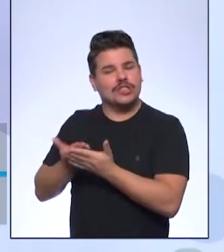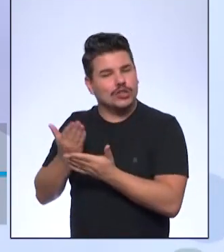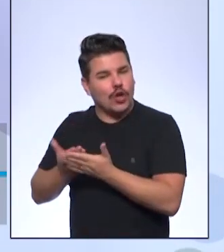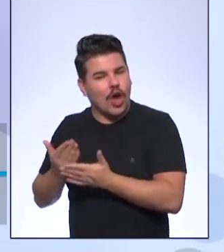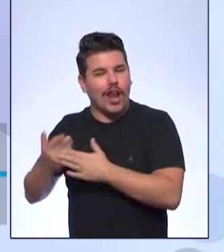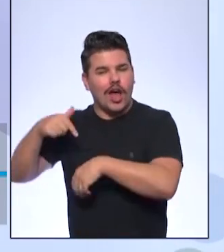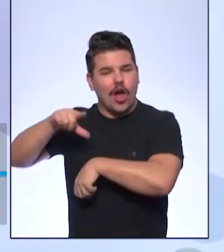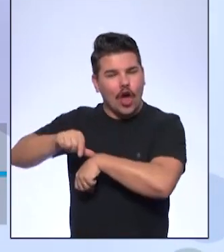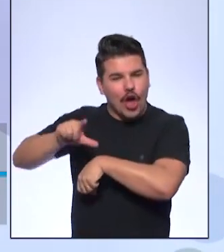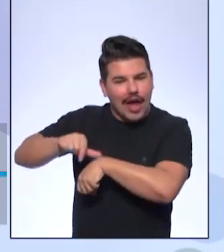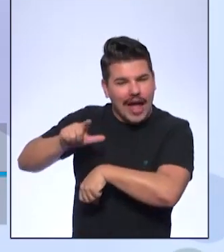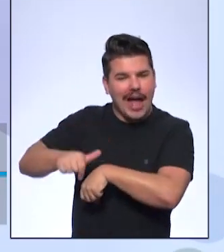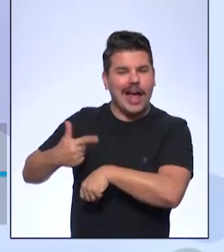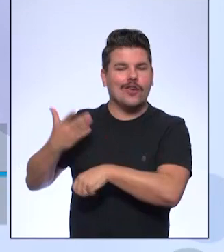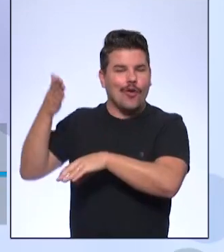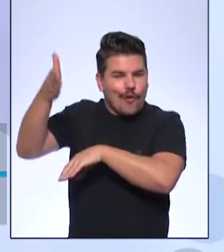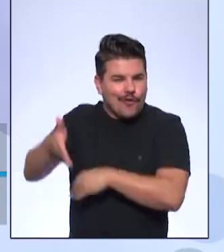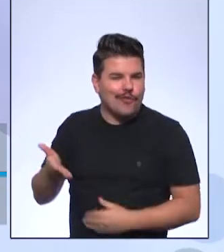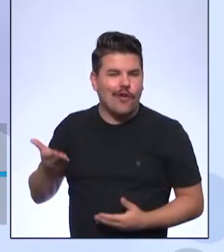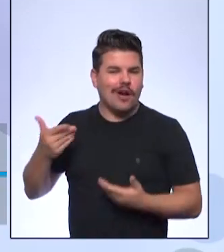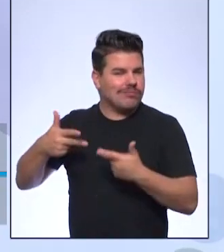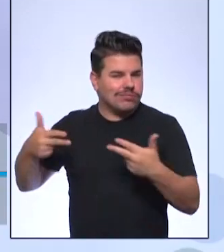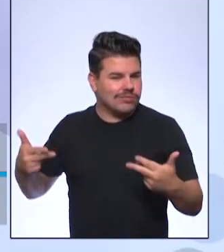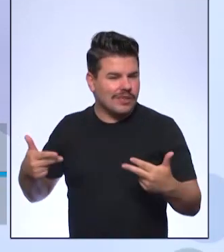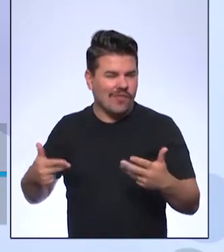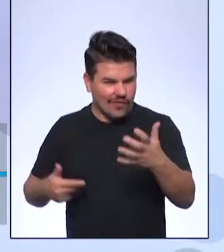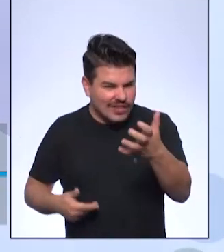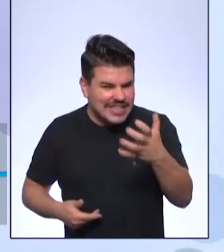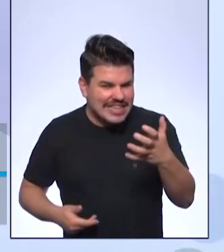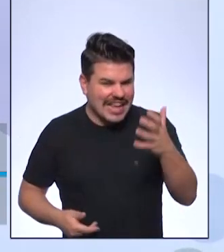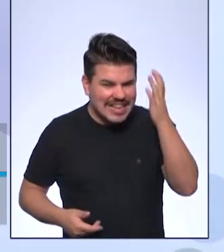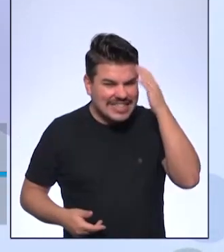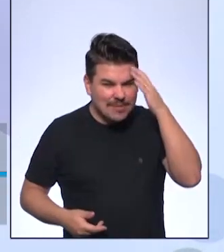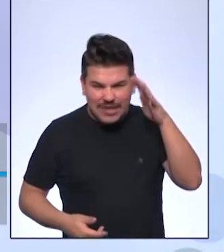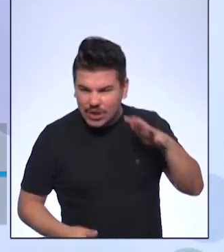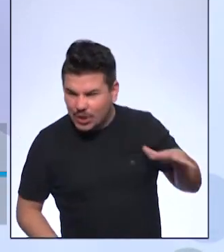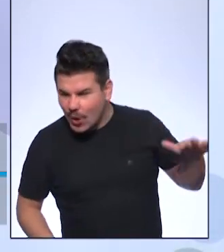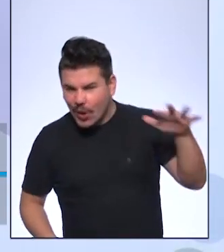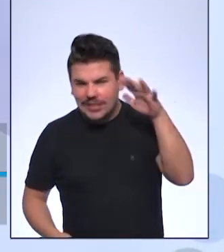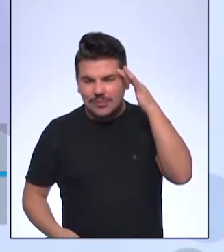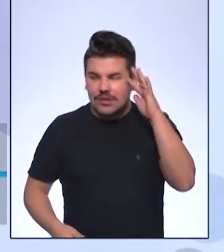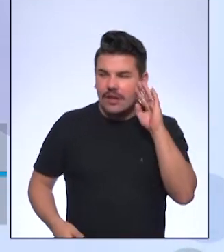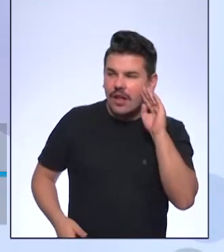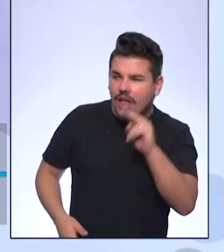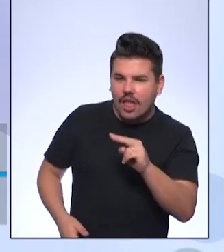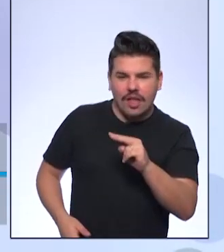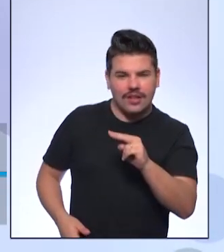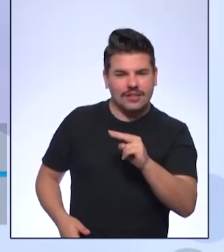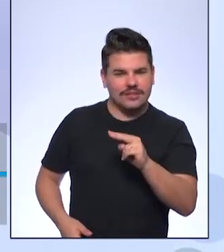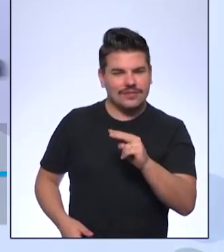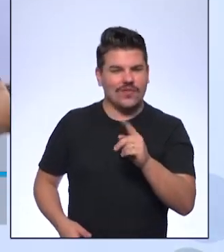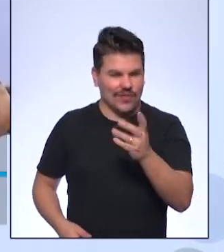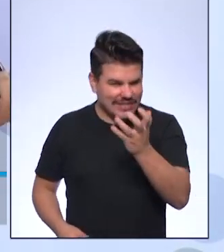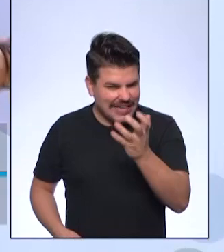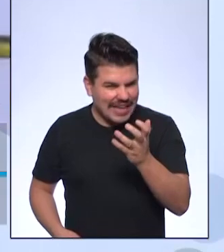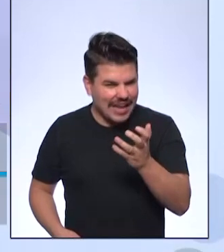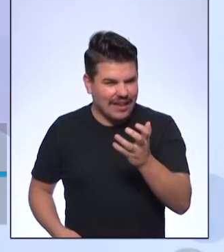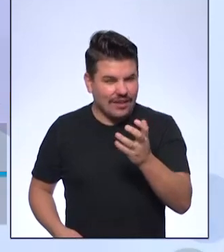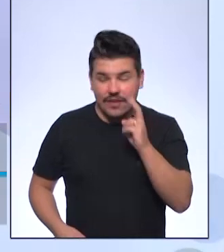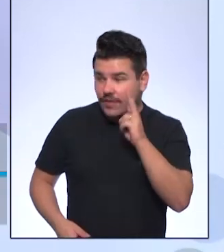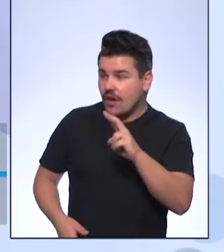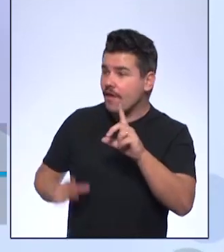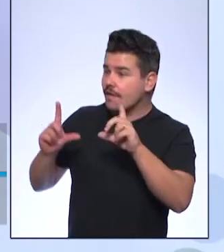você vai, onde você deixa de ir, será que você quer que todas as pessoas que entram no seu perfil, por motivo qualquer que seja, porque achou sua foto